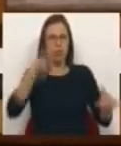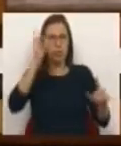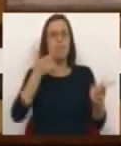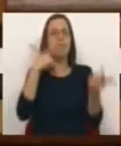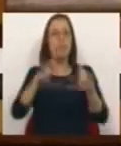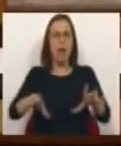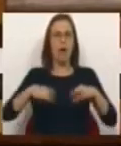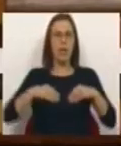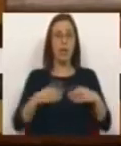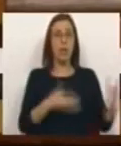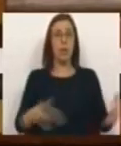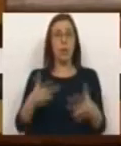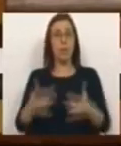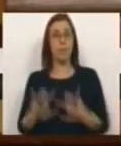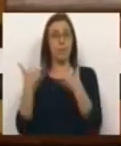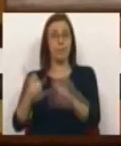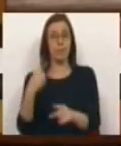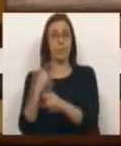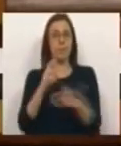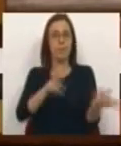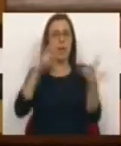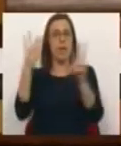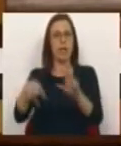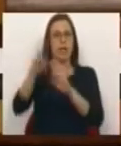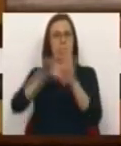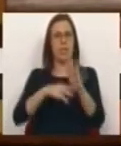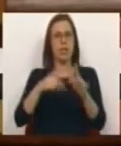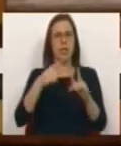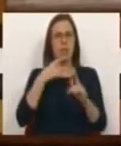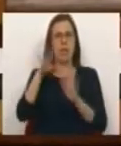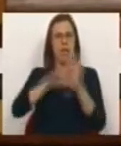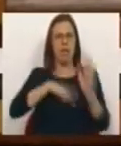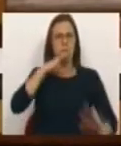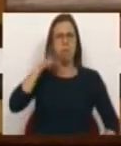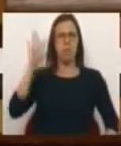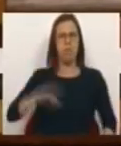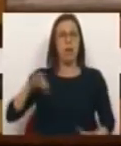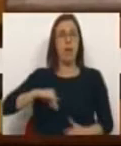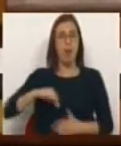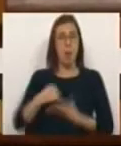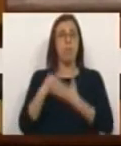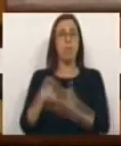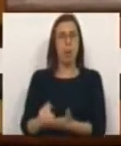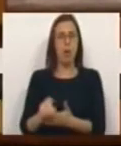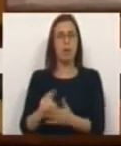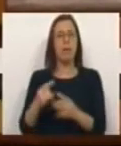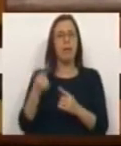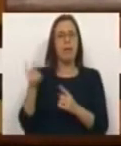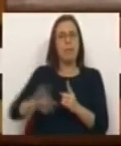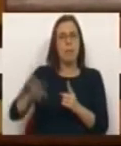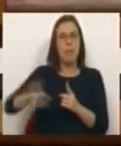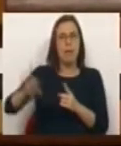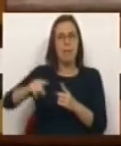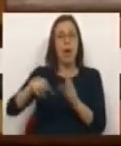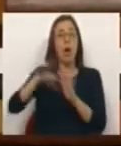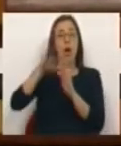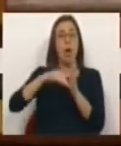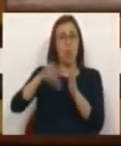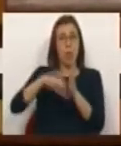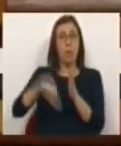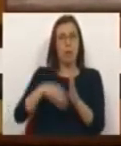não podemos aceitar que o caminho a seguir passe pela alteração de um regime altamente precário de bolsas para uma sucessão de contratos